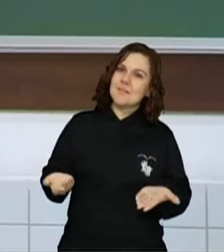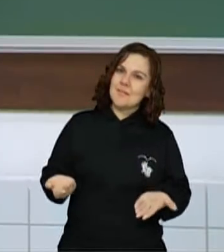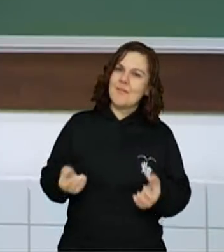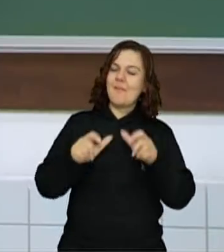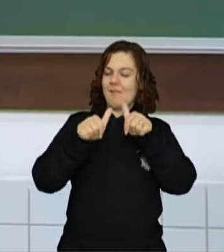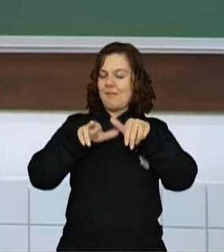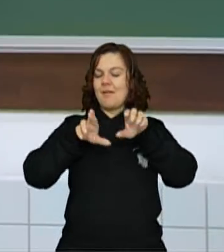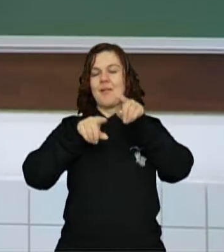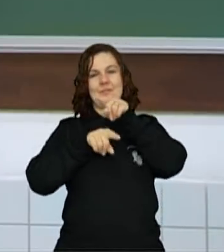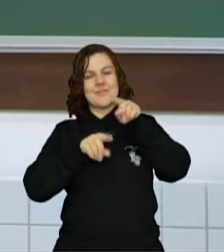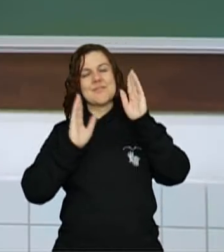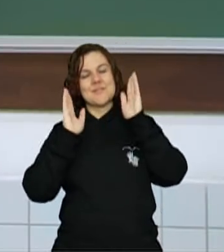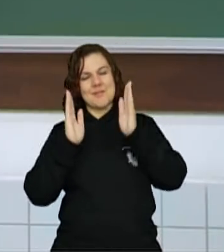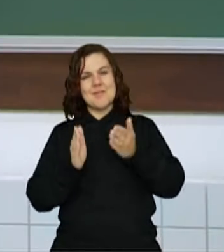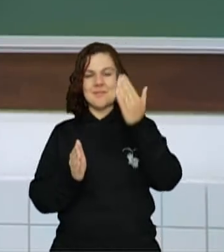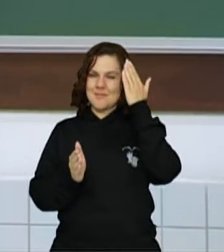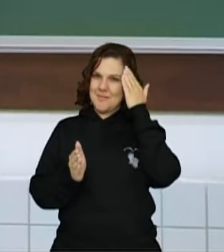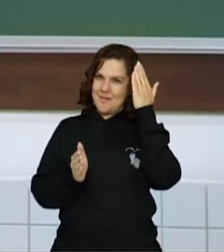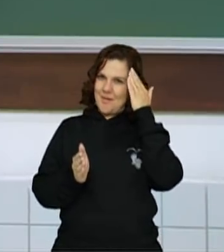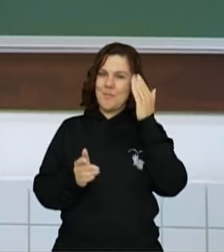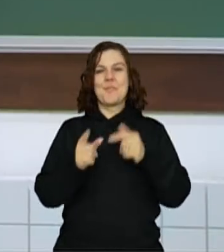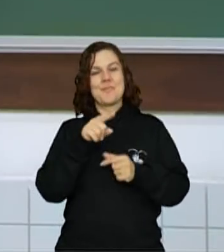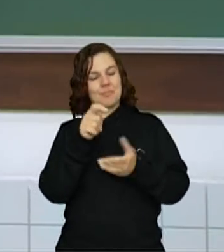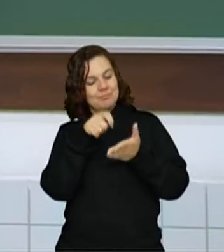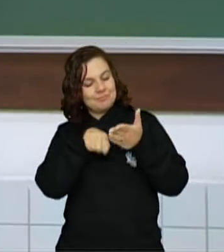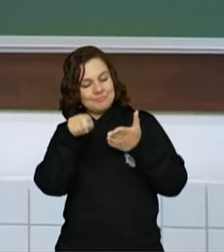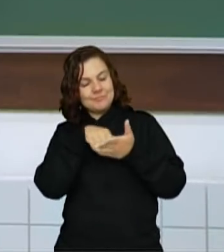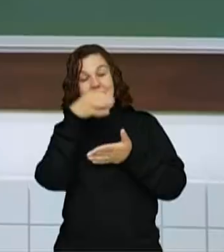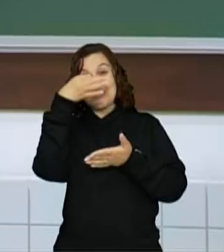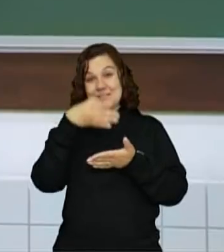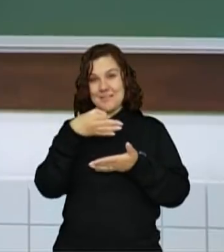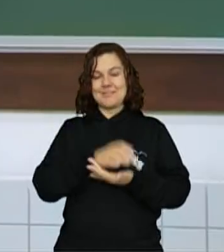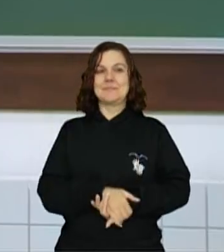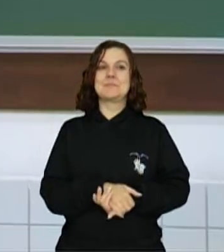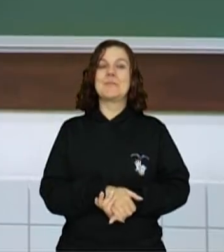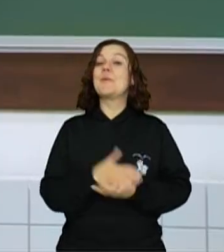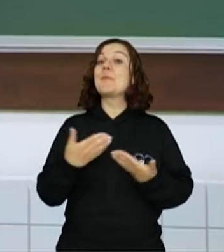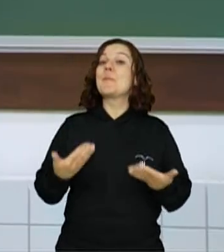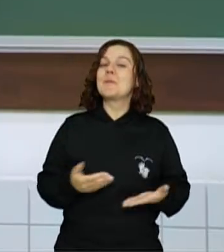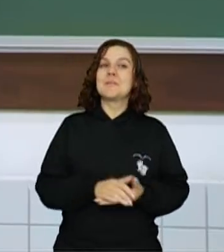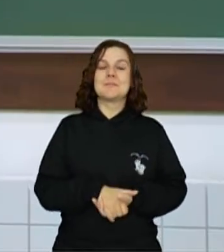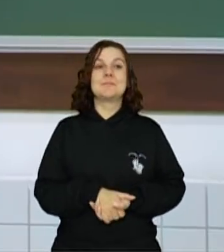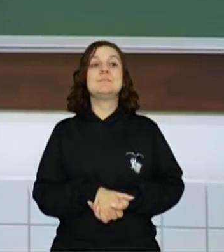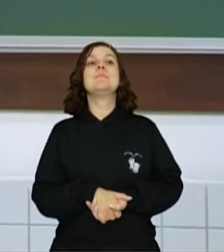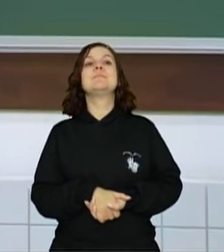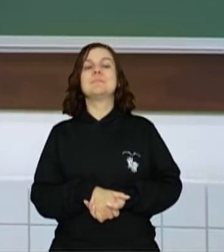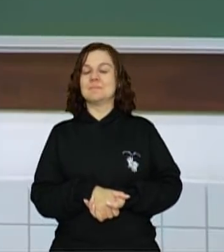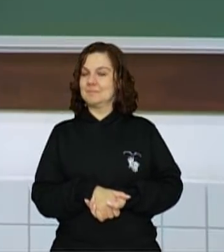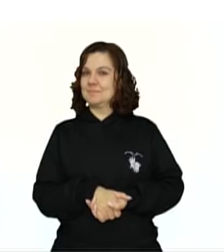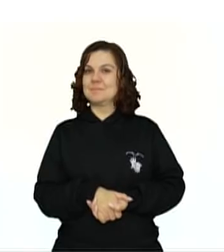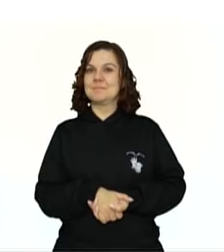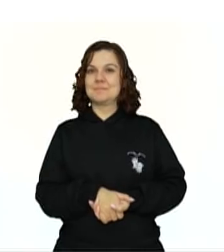claro que vocês aí marcaram certinho, escreveram certinho.